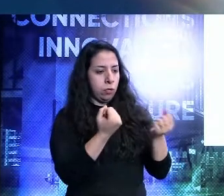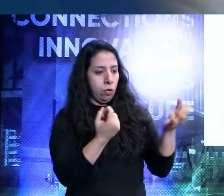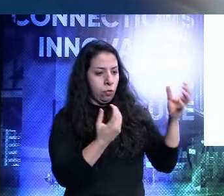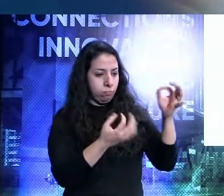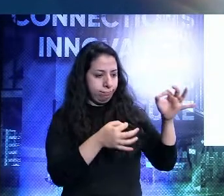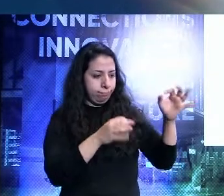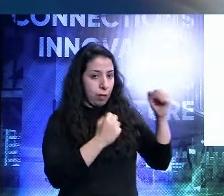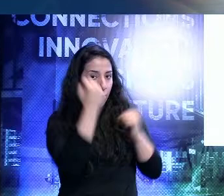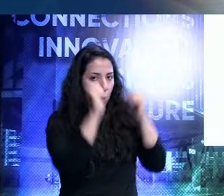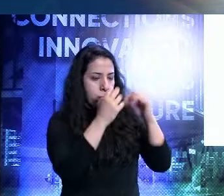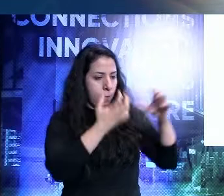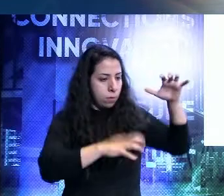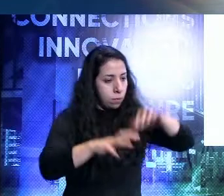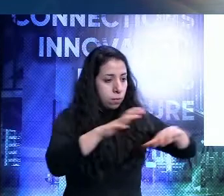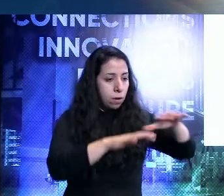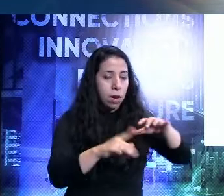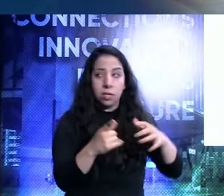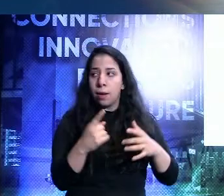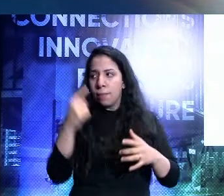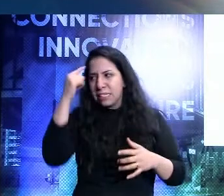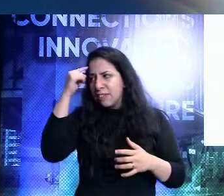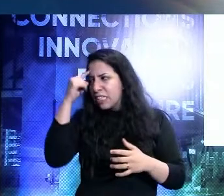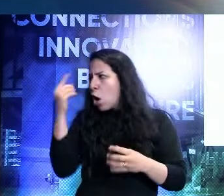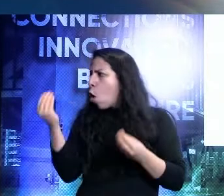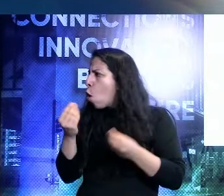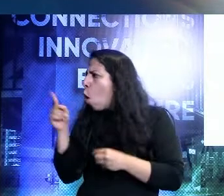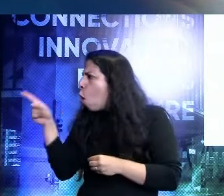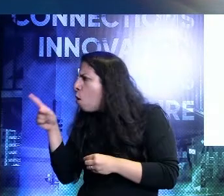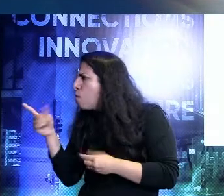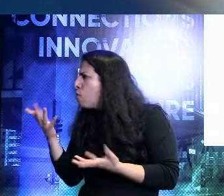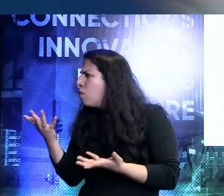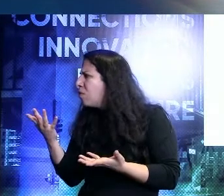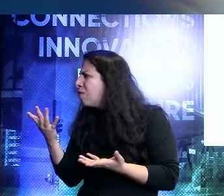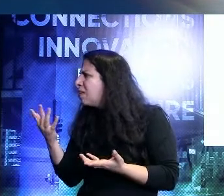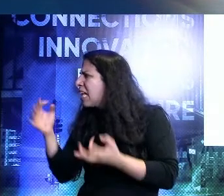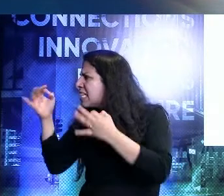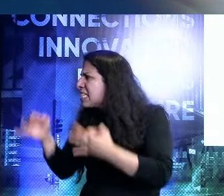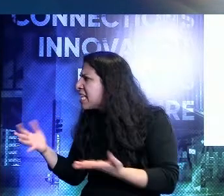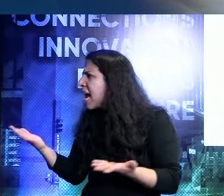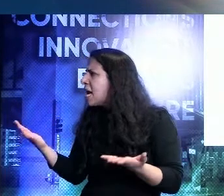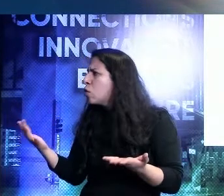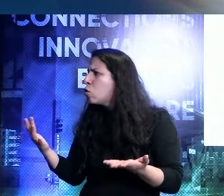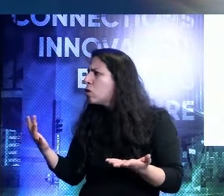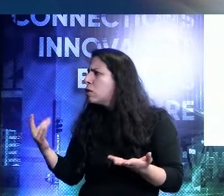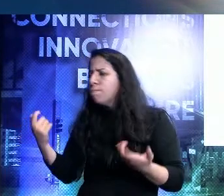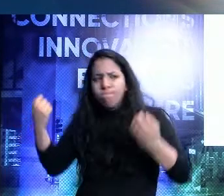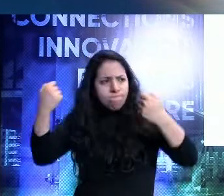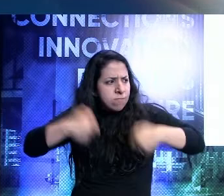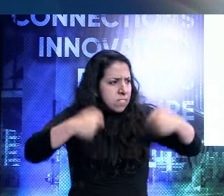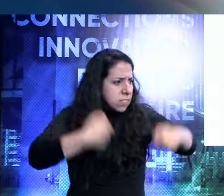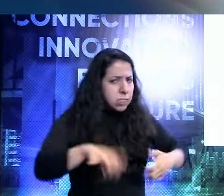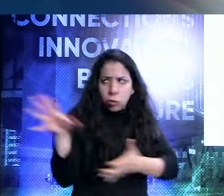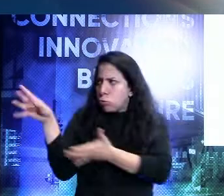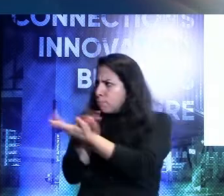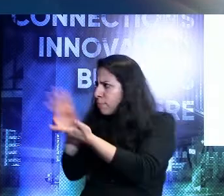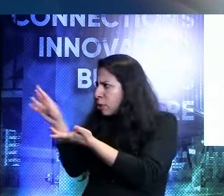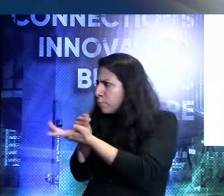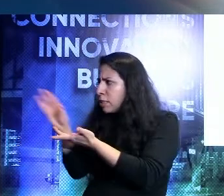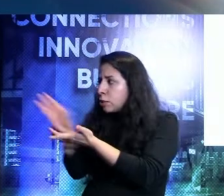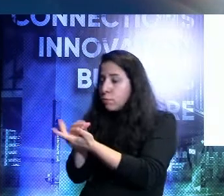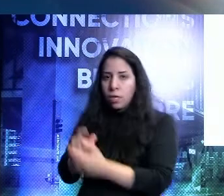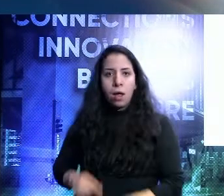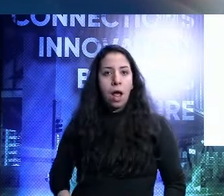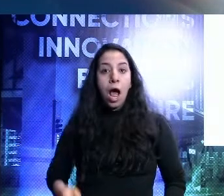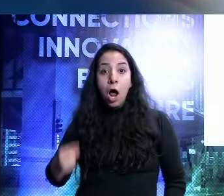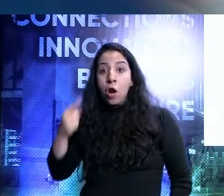dava certo. E copiaram absolutamente tudo na Toyota, inclusive a cor das paredes das fábricas. Sim, é verdade. Vamos pintar da mesma cor, eu acho que isso vai